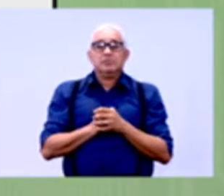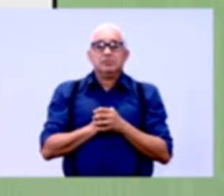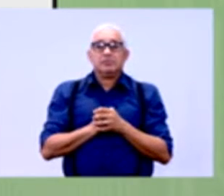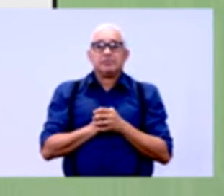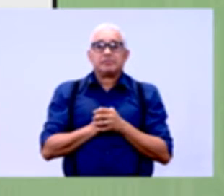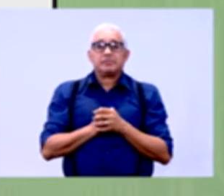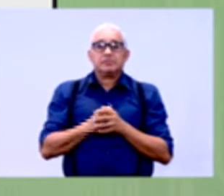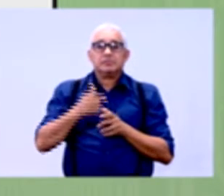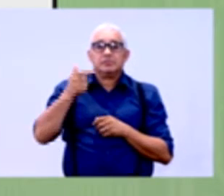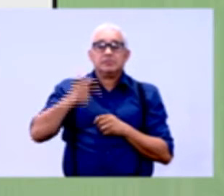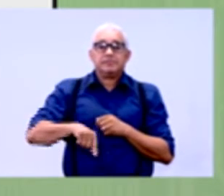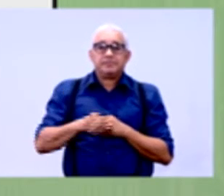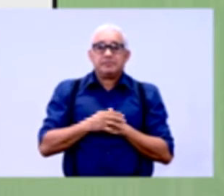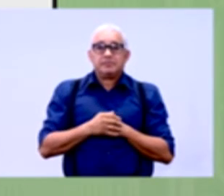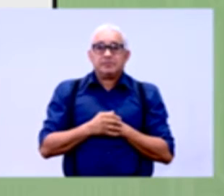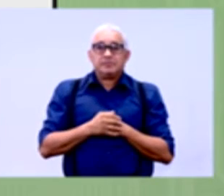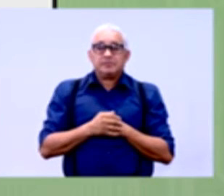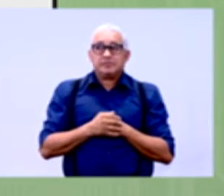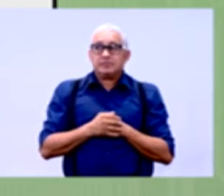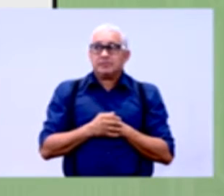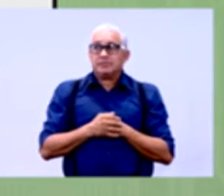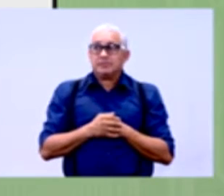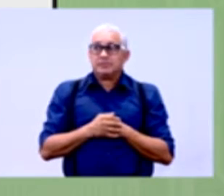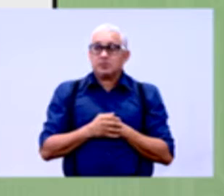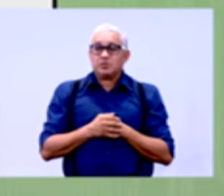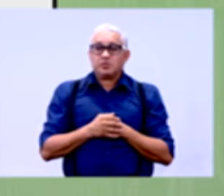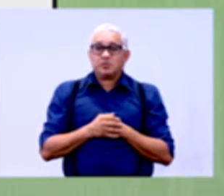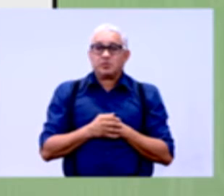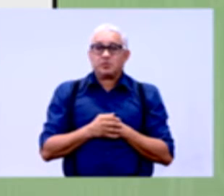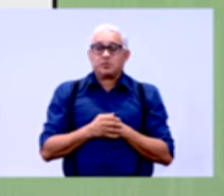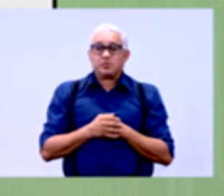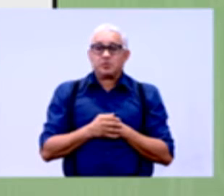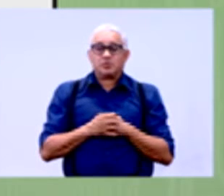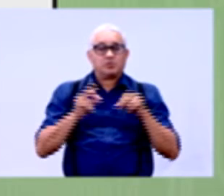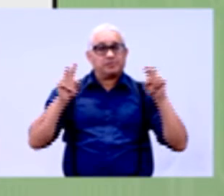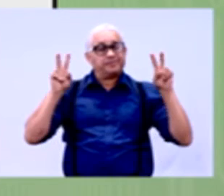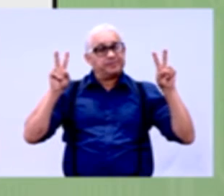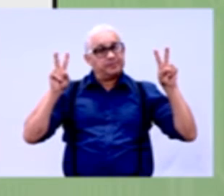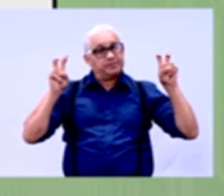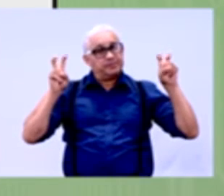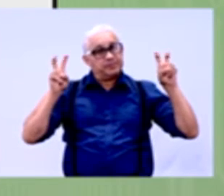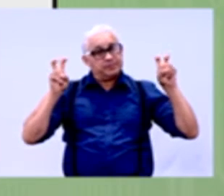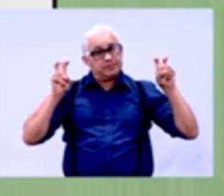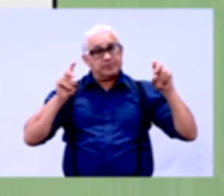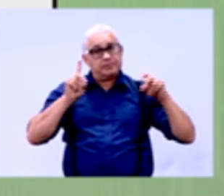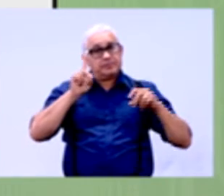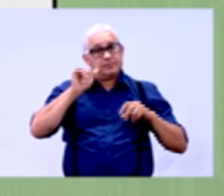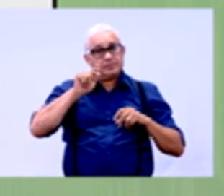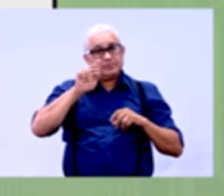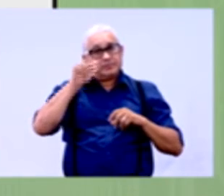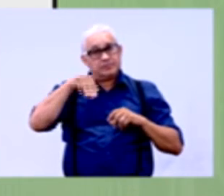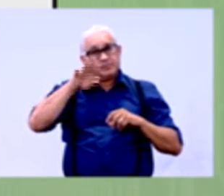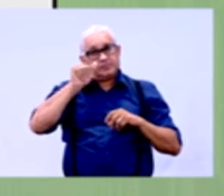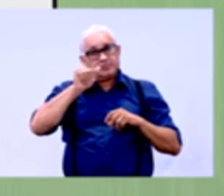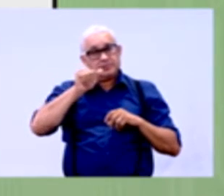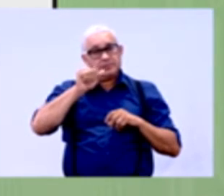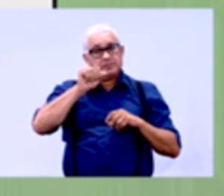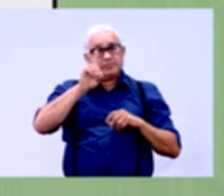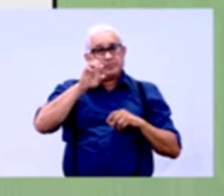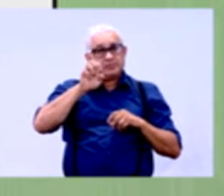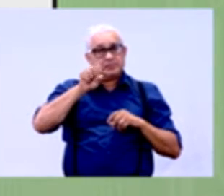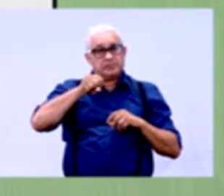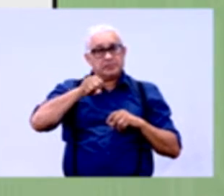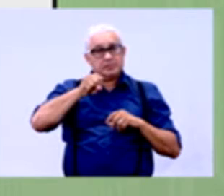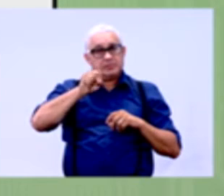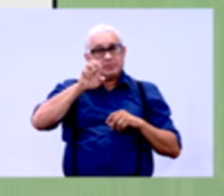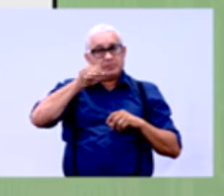de novo aqui, dar uma recapitulada no nosso assunto do nosso diagrama de sequência maior